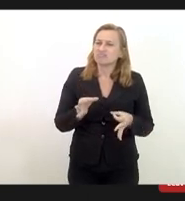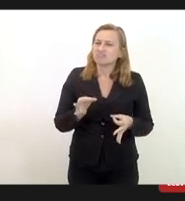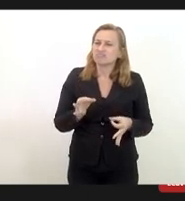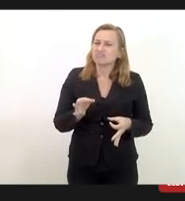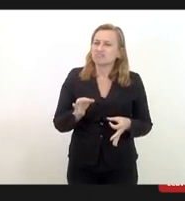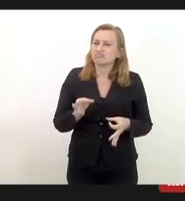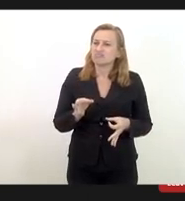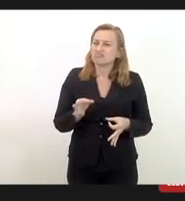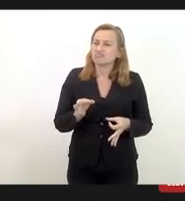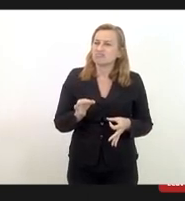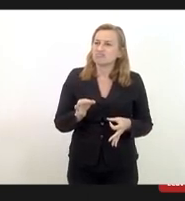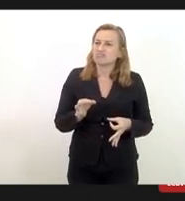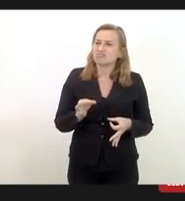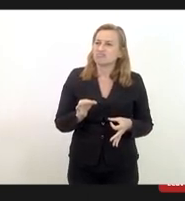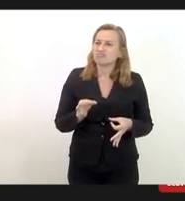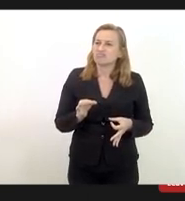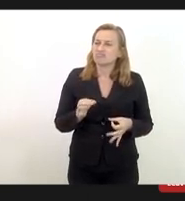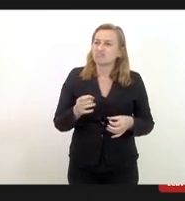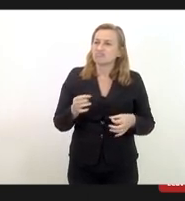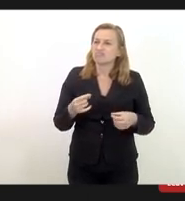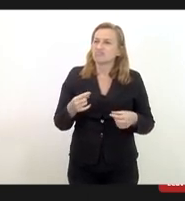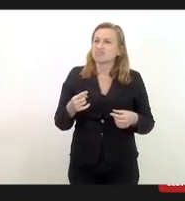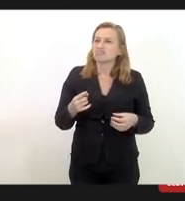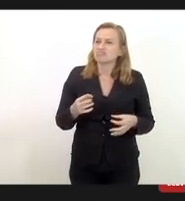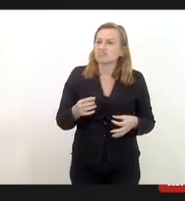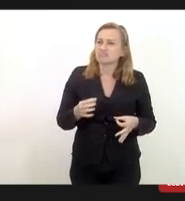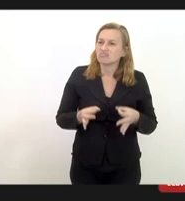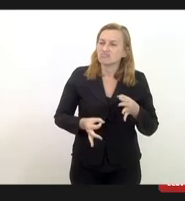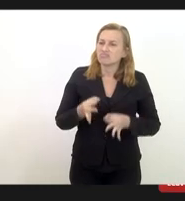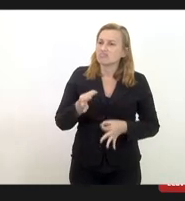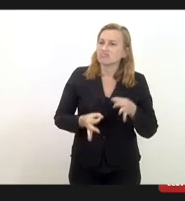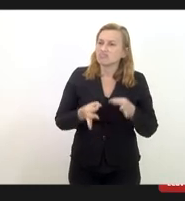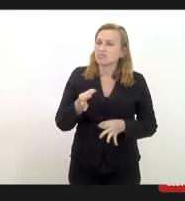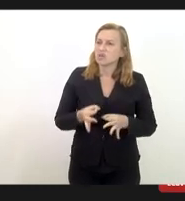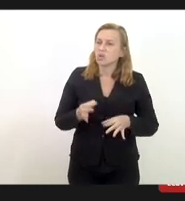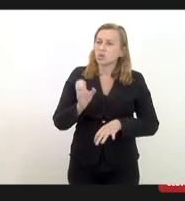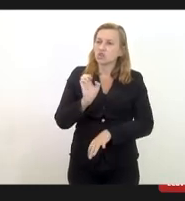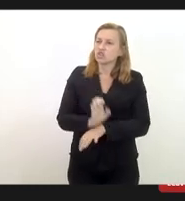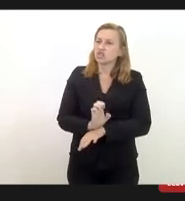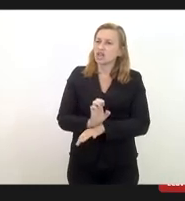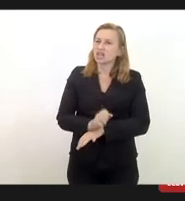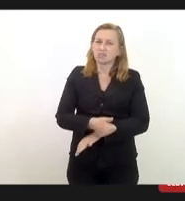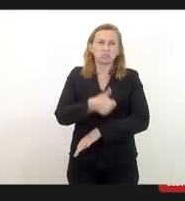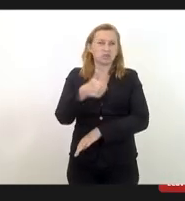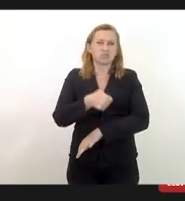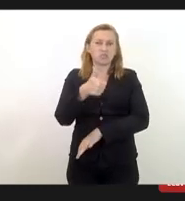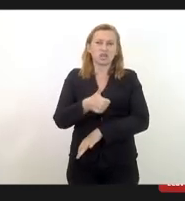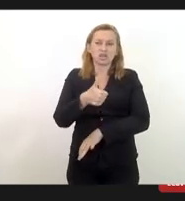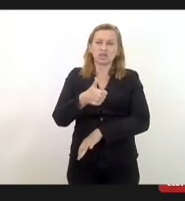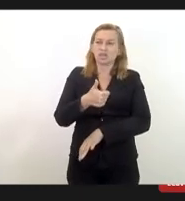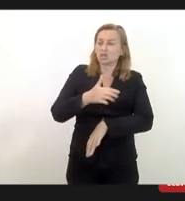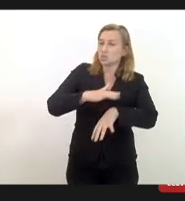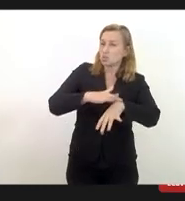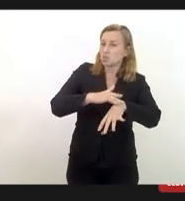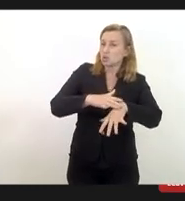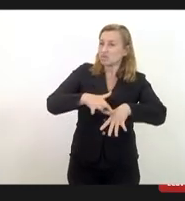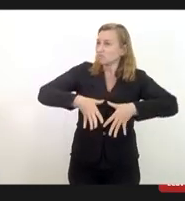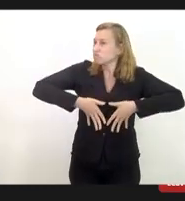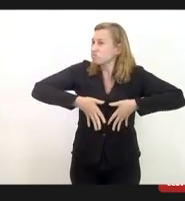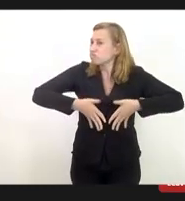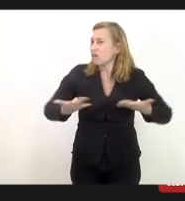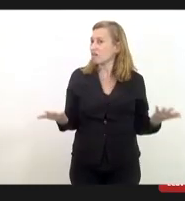Estado continue sendo ainda o primeiro em óbito. Gente, e o segundo só